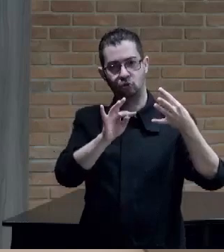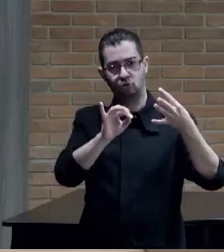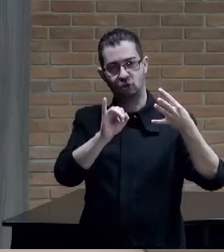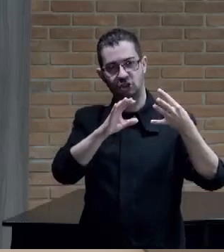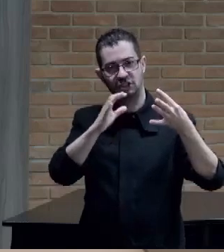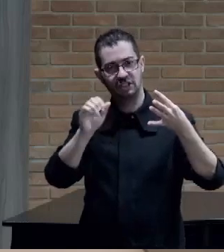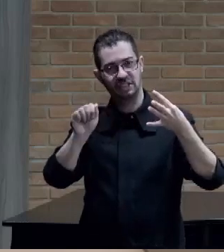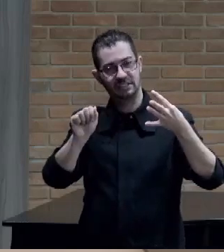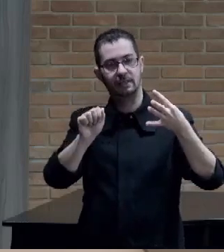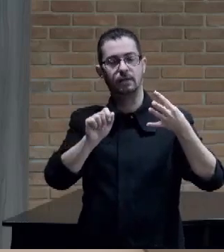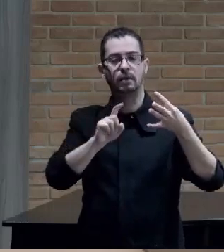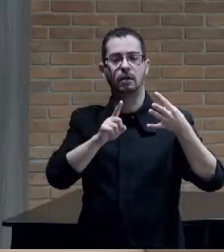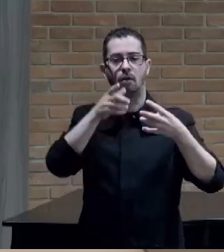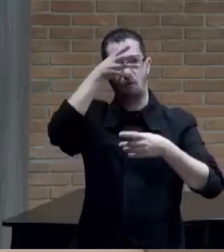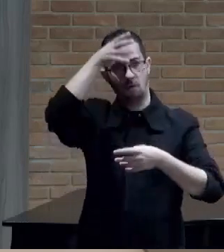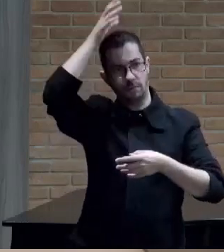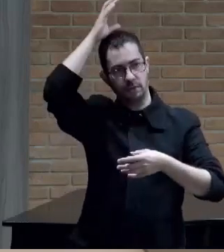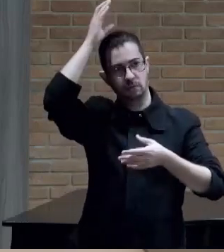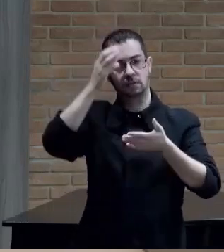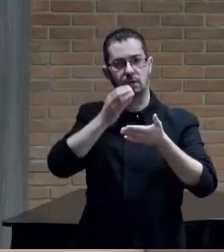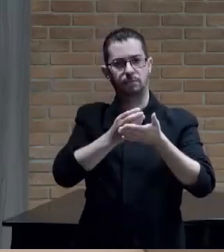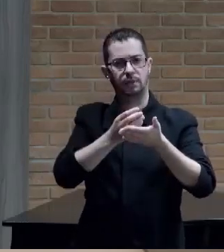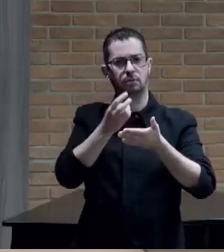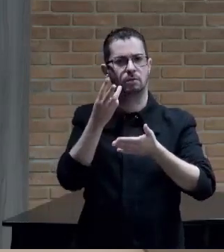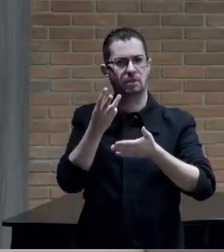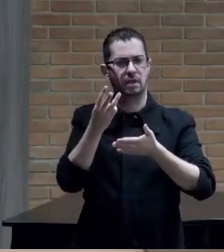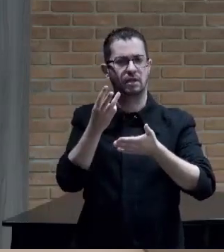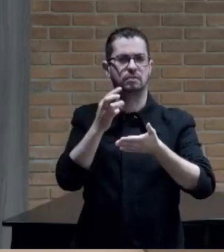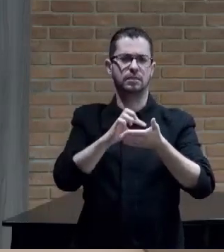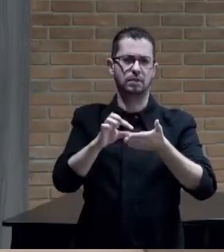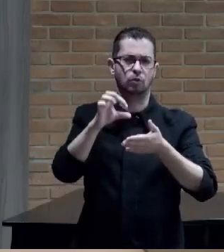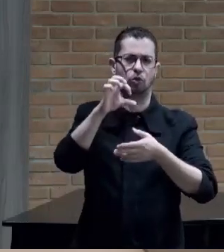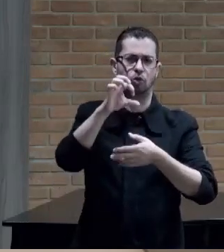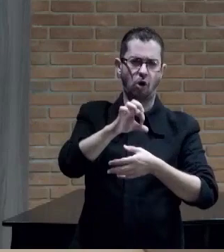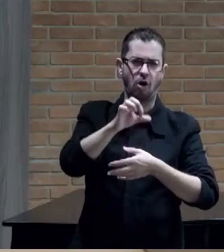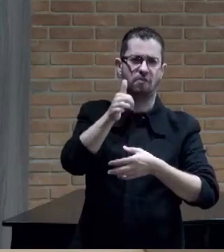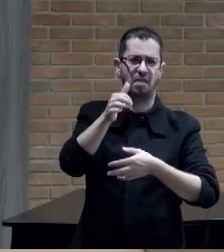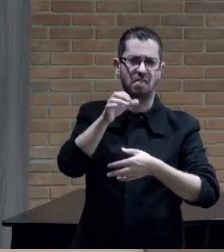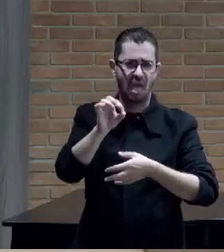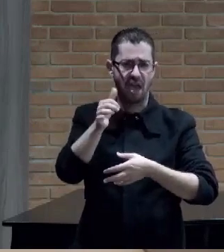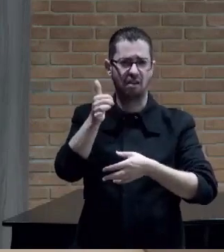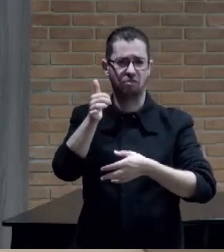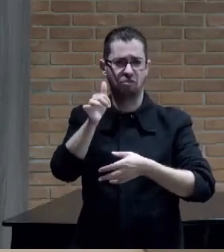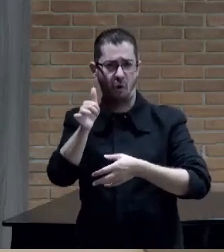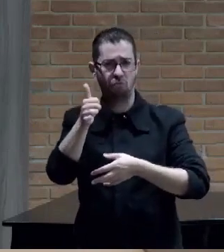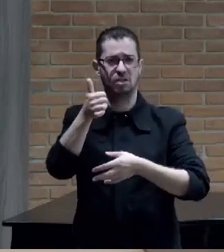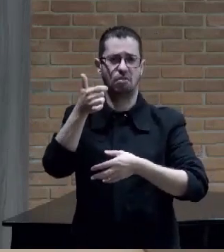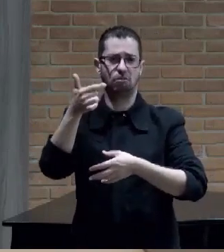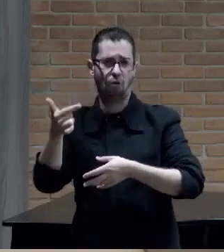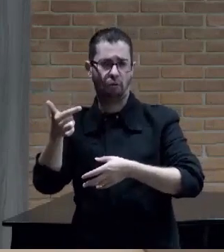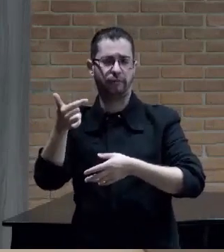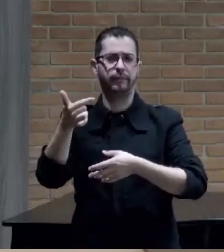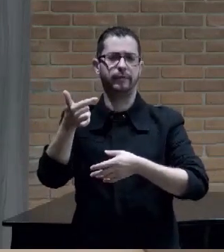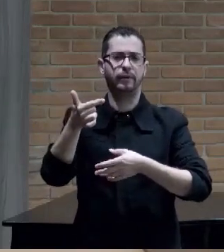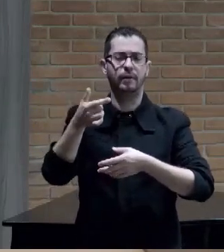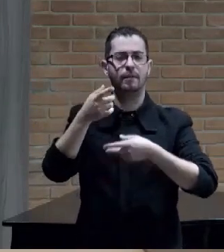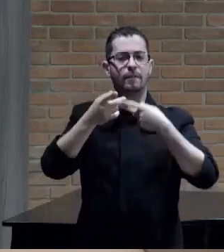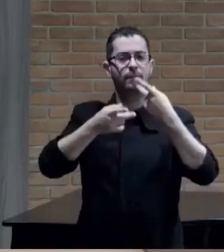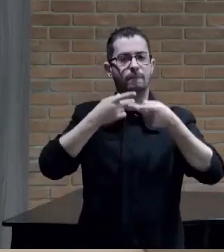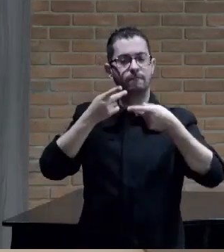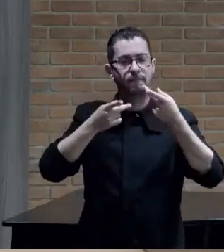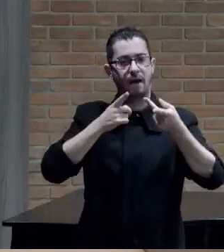versículo 10, Paulo, no versículo 9, 10, 11, 12, vários versículos ali, ele faz referências do